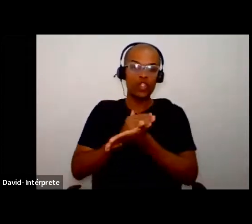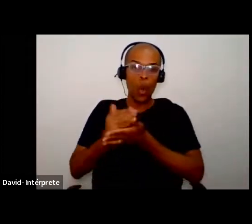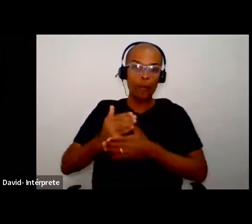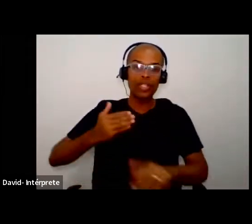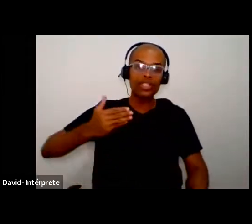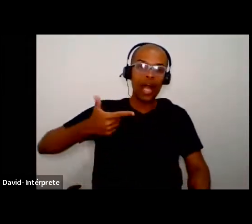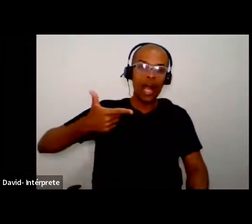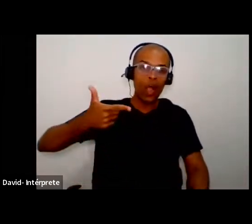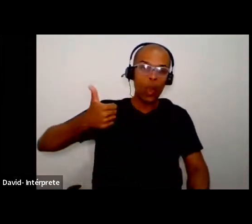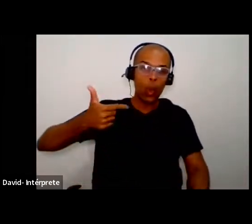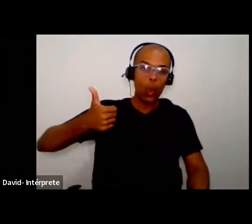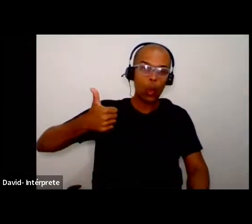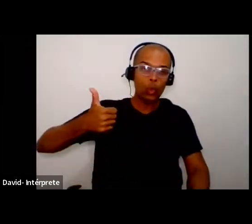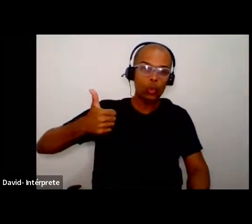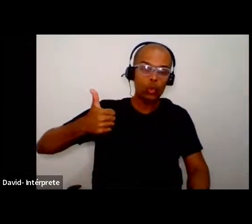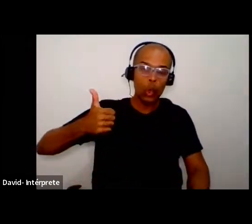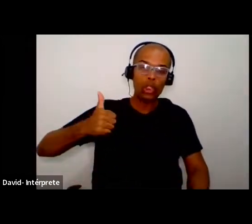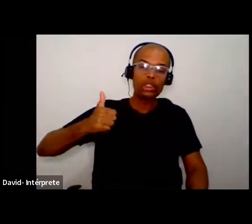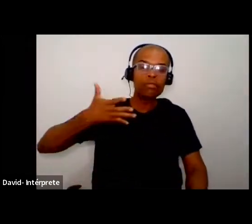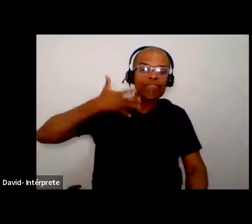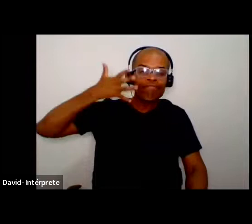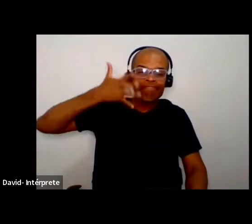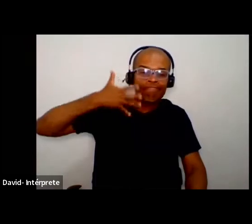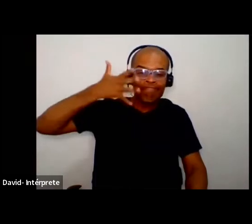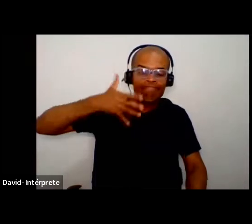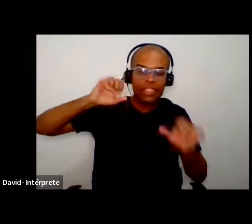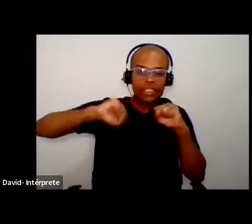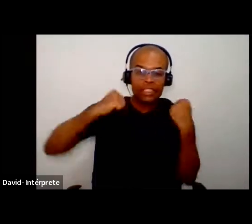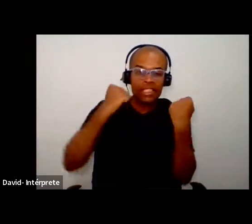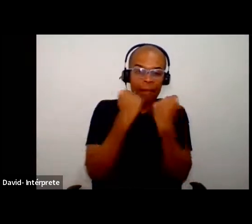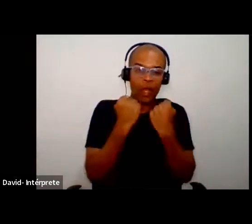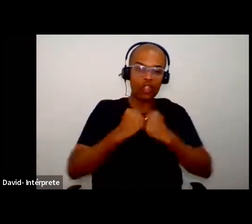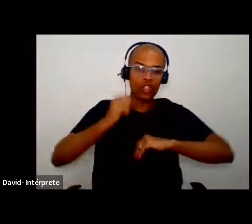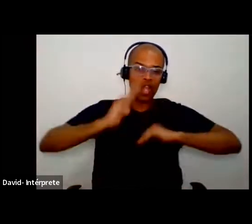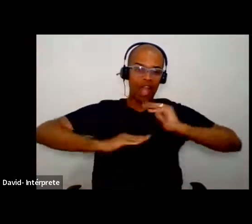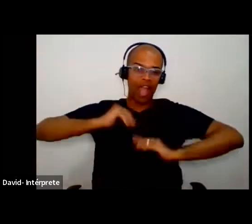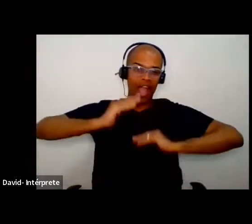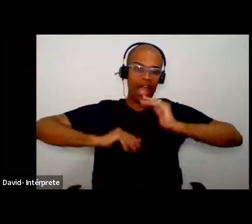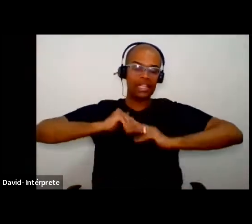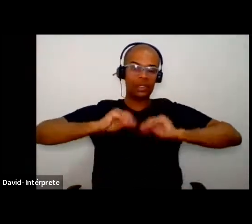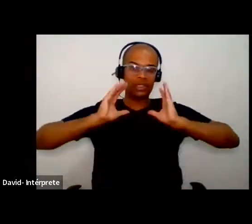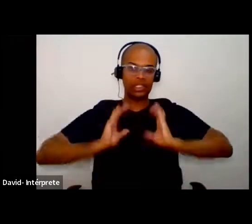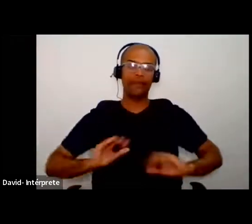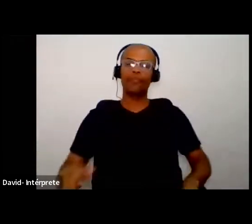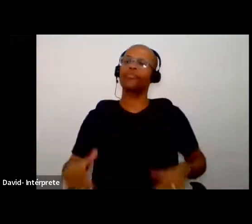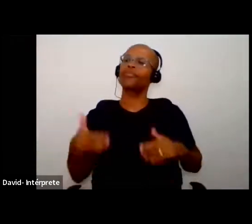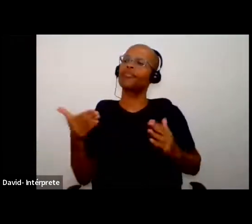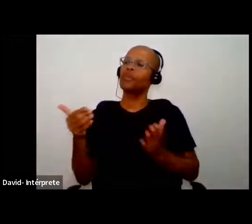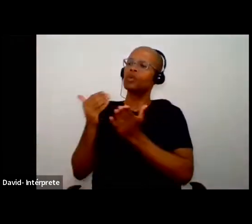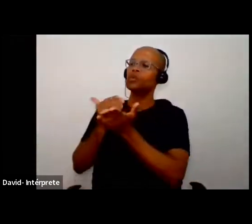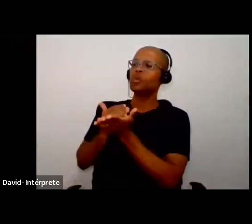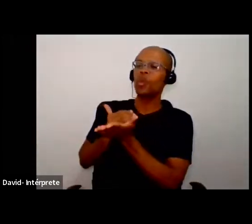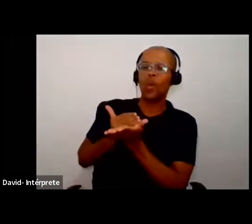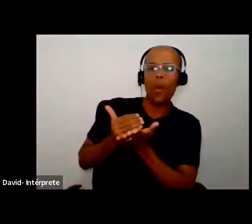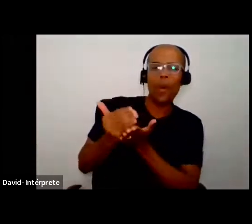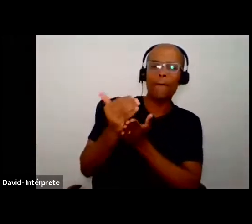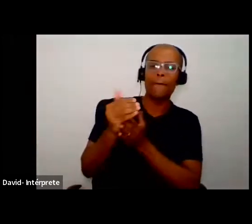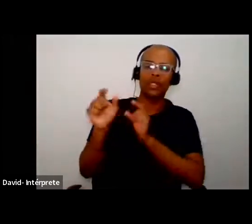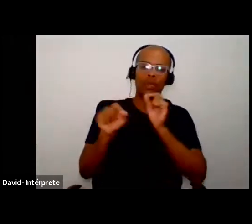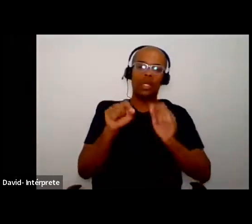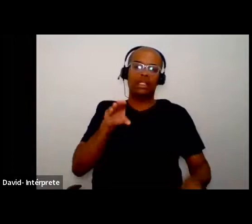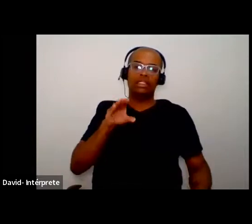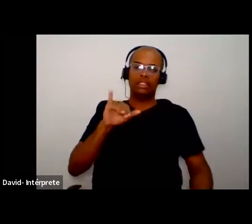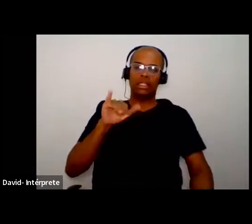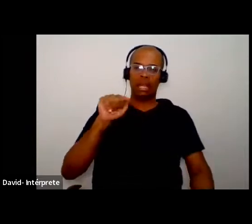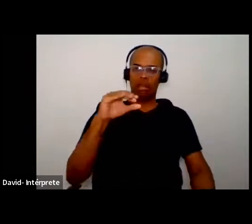12º Simpósio Ação Cidadã, né? E é importante dizer que, desde o início, o SIAC ele